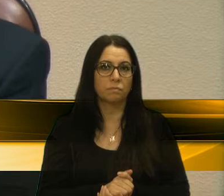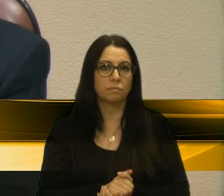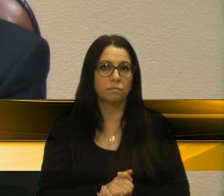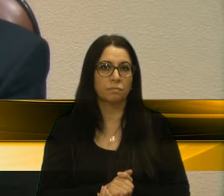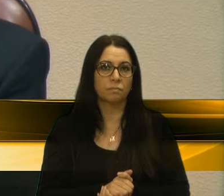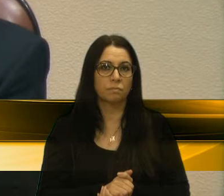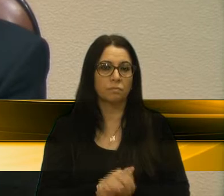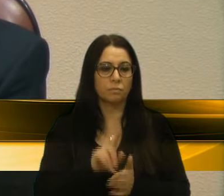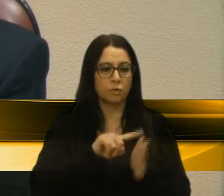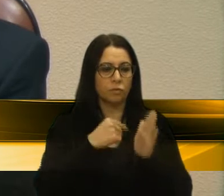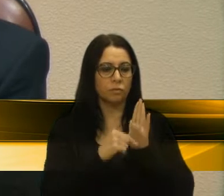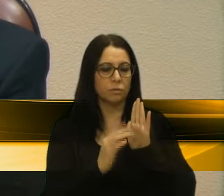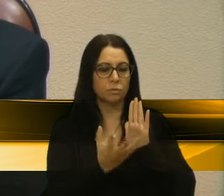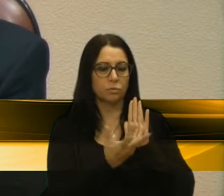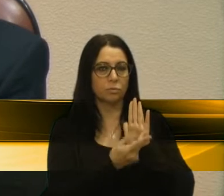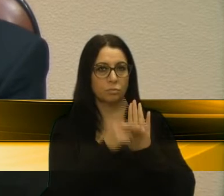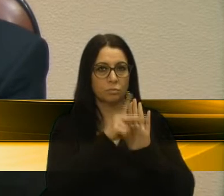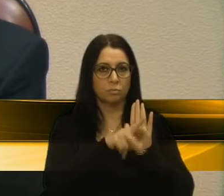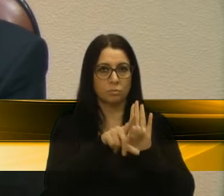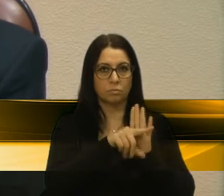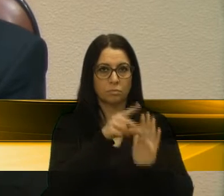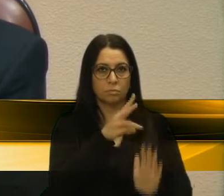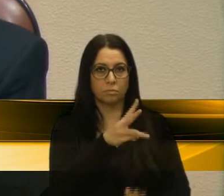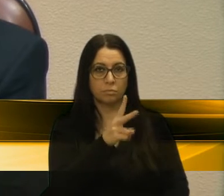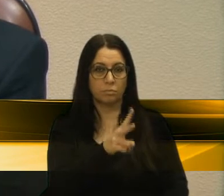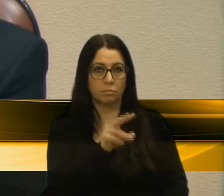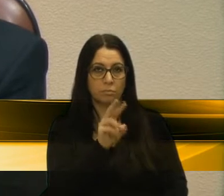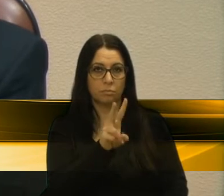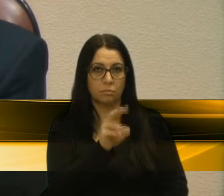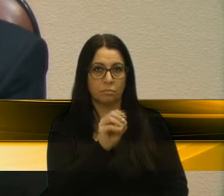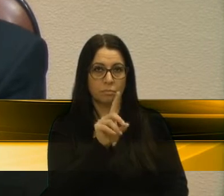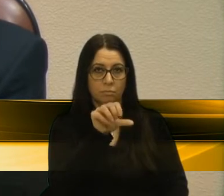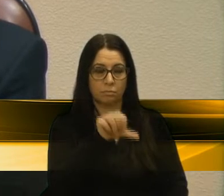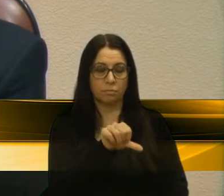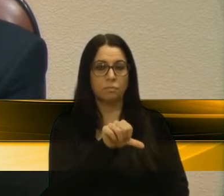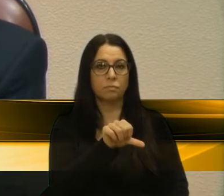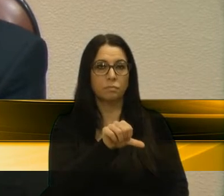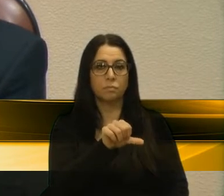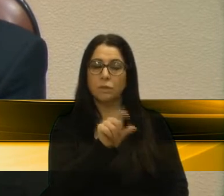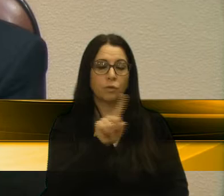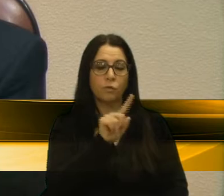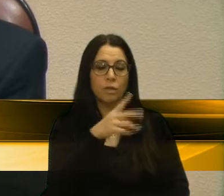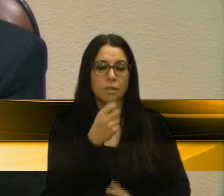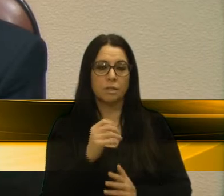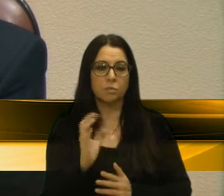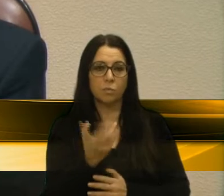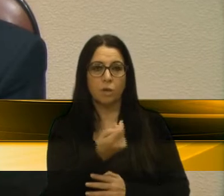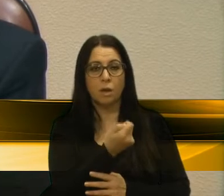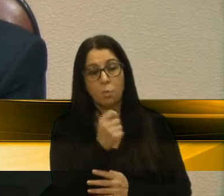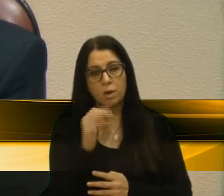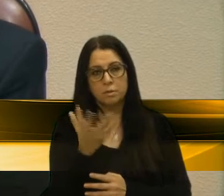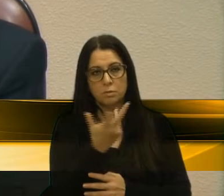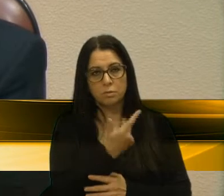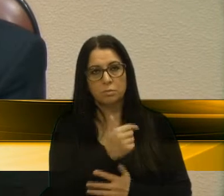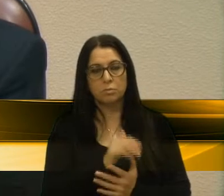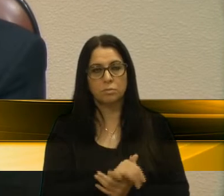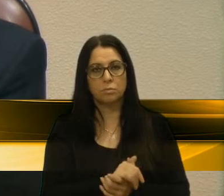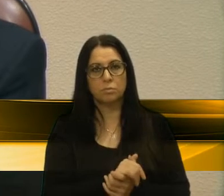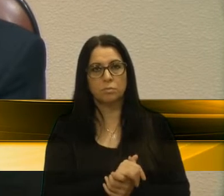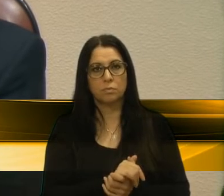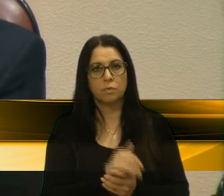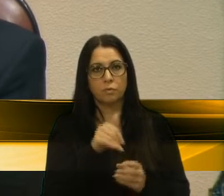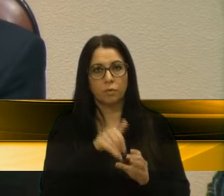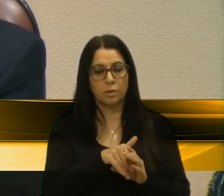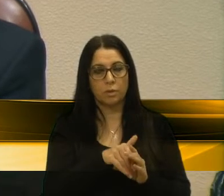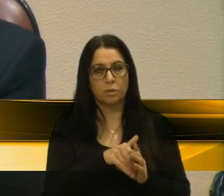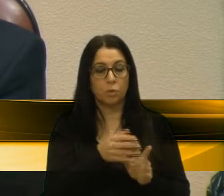O veto total, projeto de lei 32/2019, foi rejeitado por maioria,